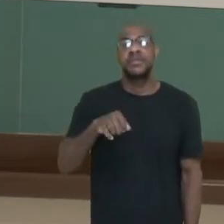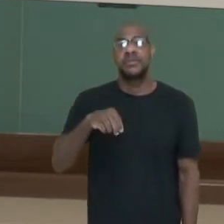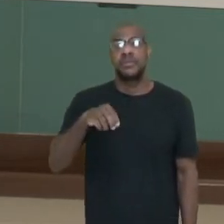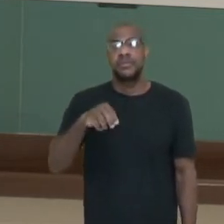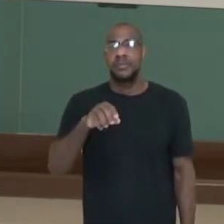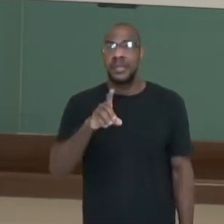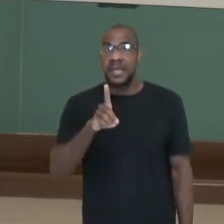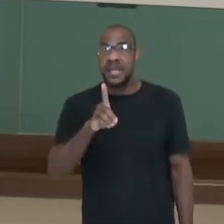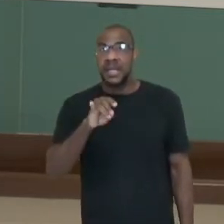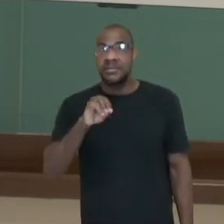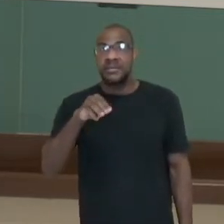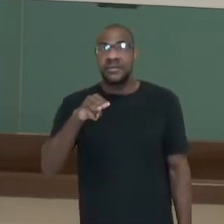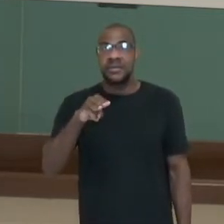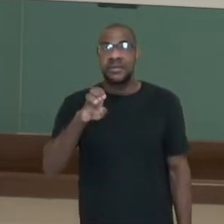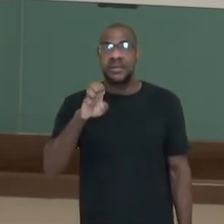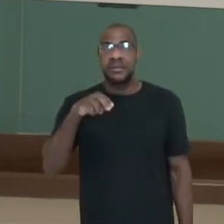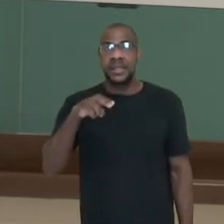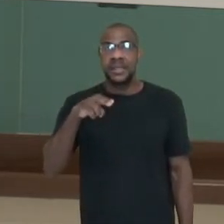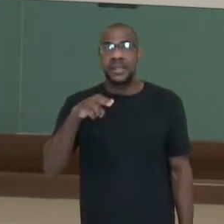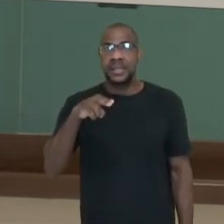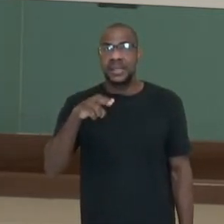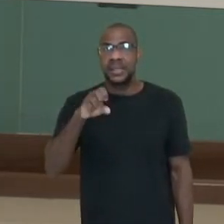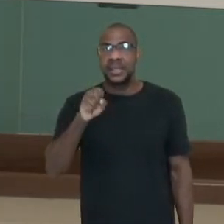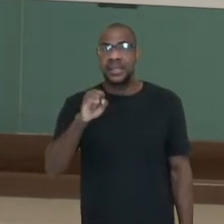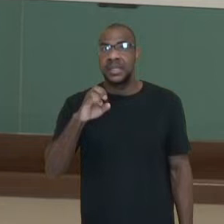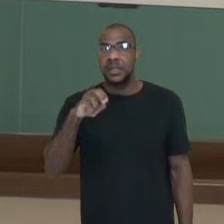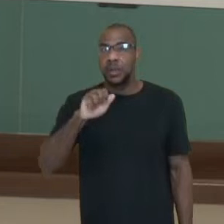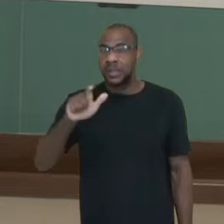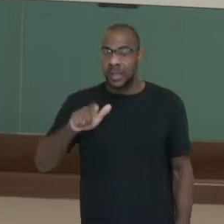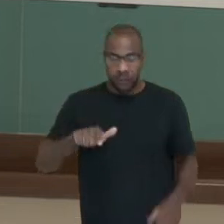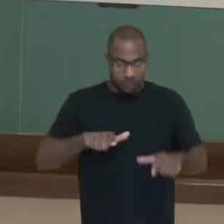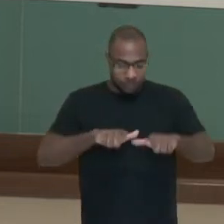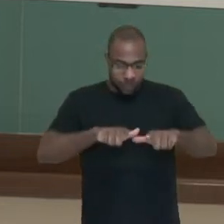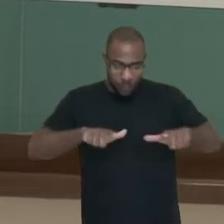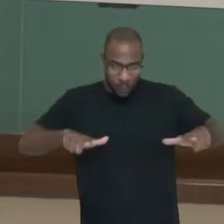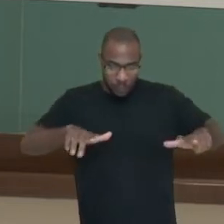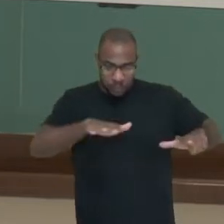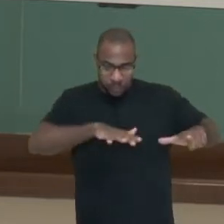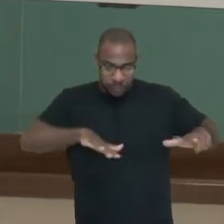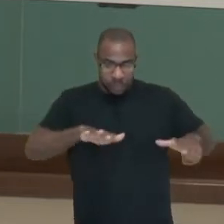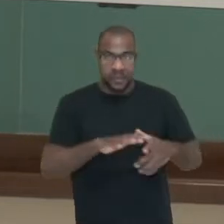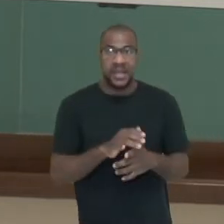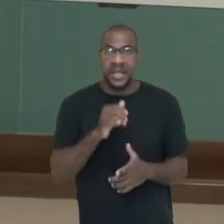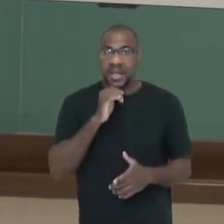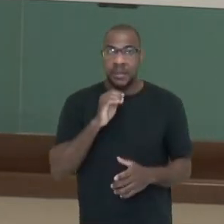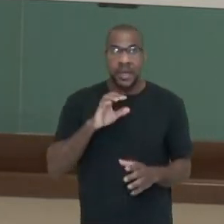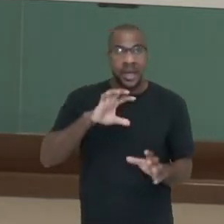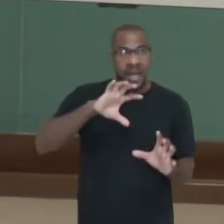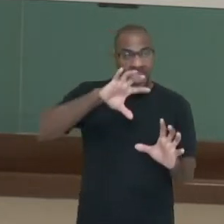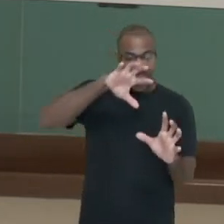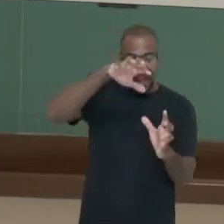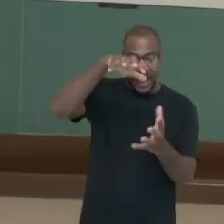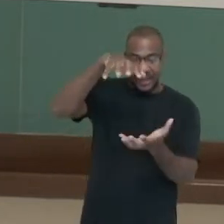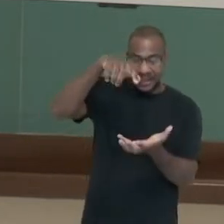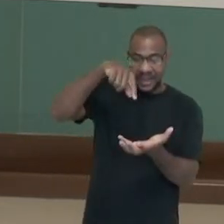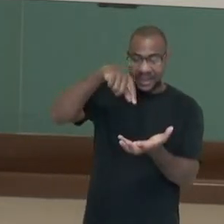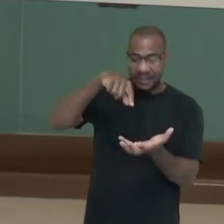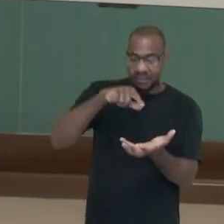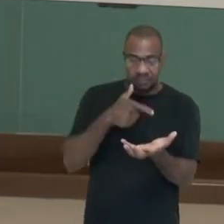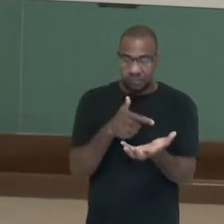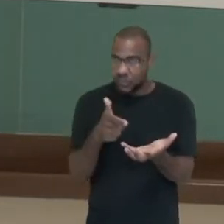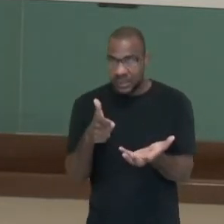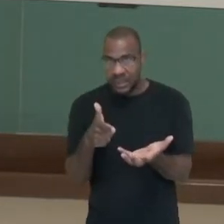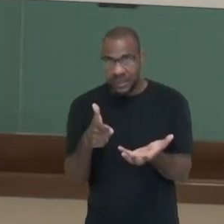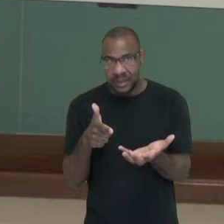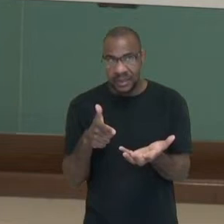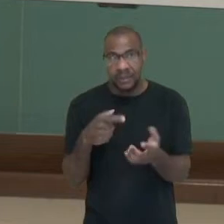né? Pensem comigo, a Terra não tem um espaço bidimensional, apesar da gente poder calcular a área, porque ela é